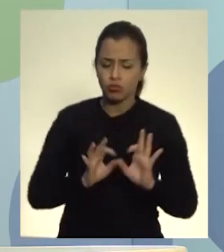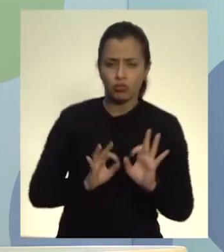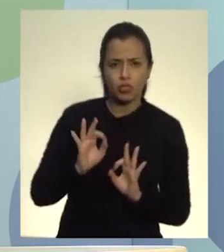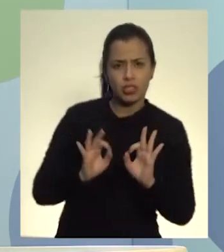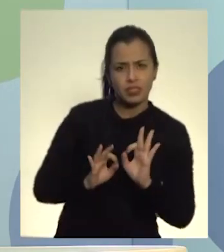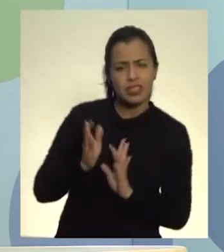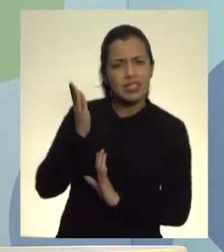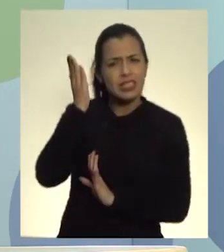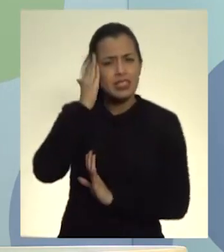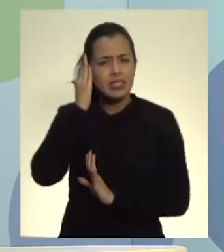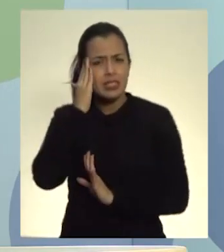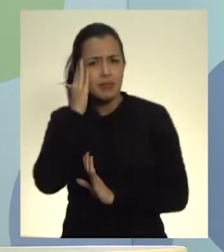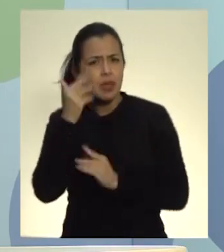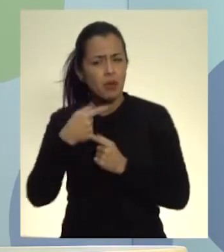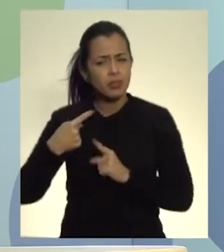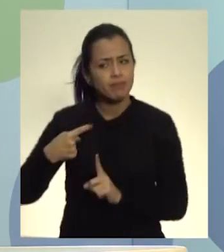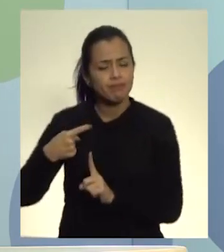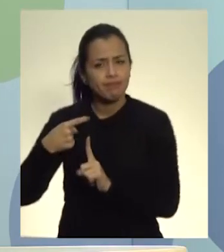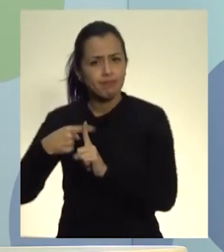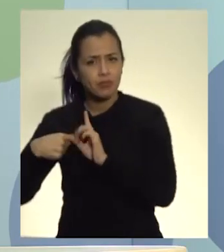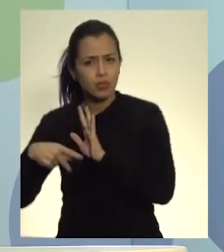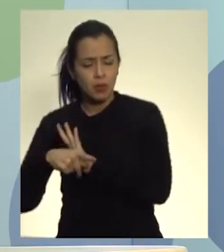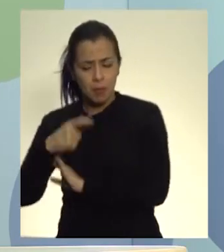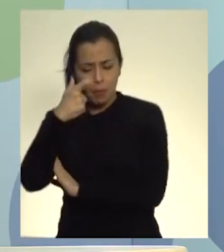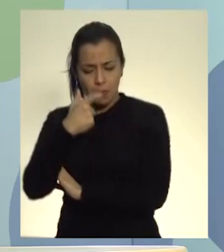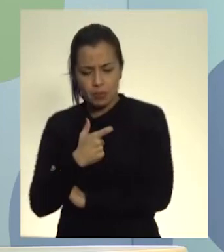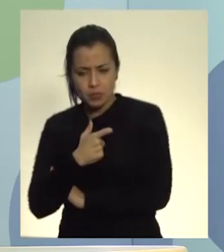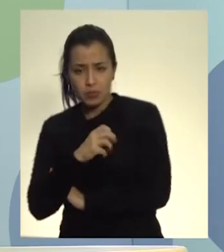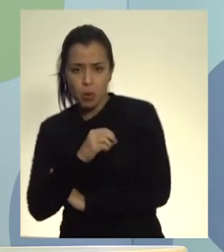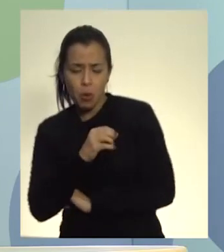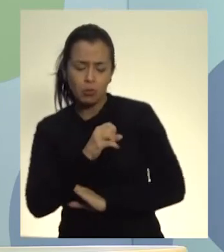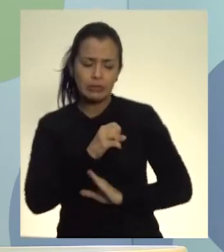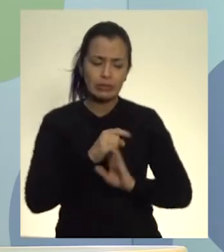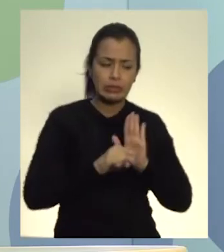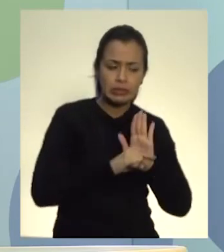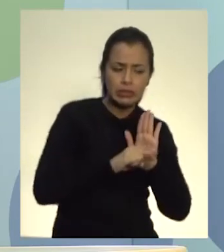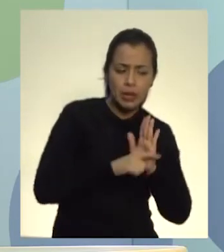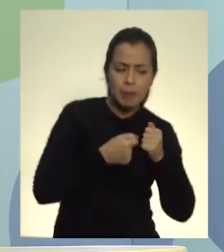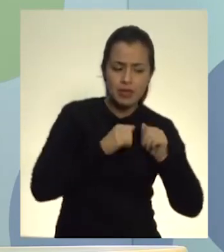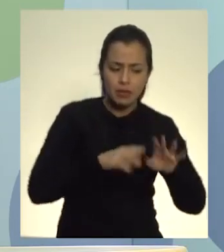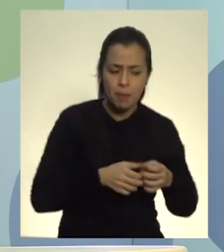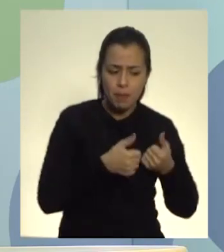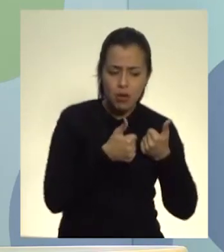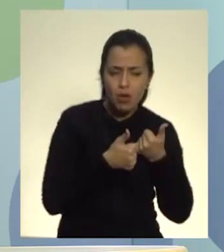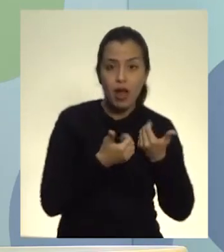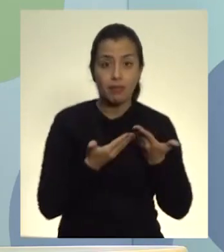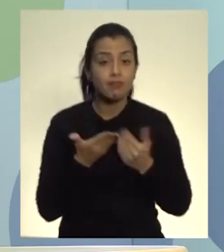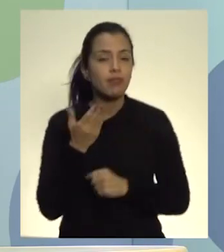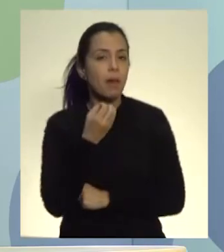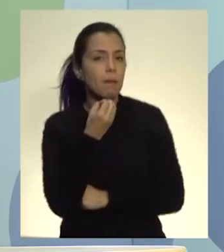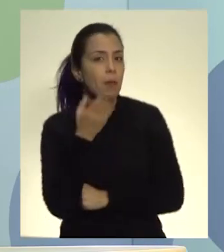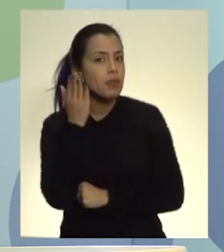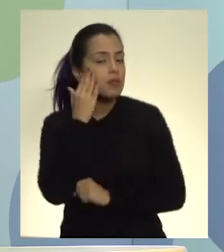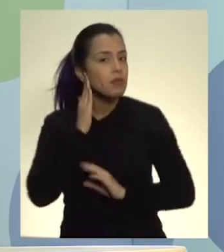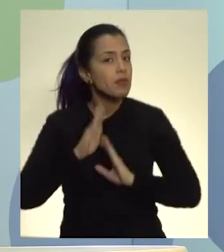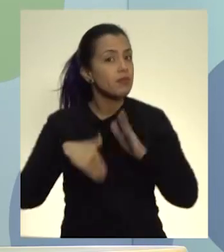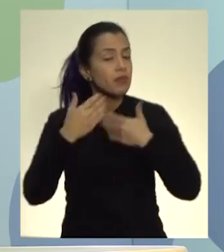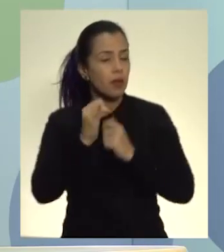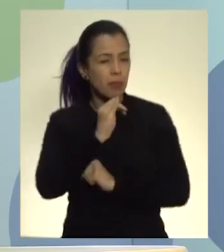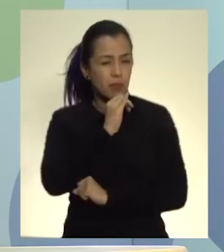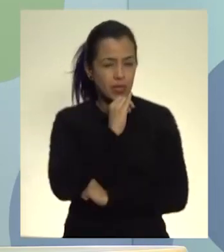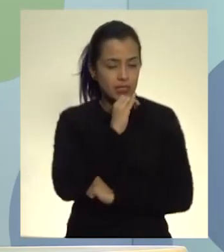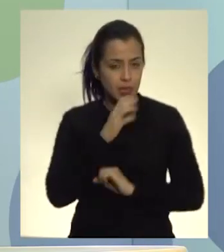pontos fortes, do que é frágil, ajuda vocês nesse sentido. Por exemplo, matemática.